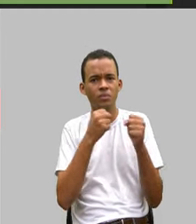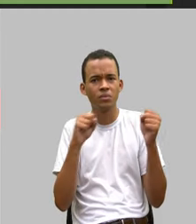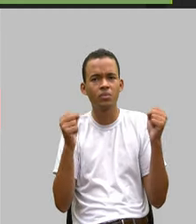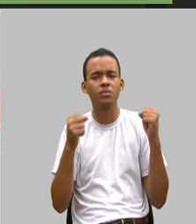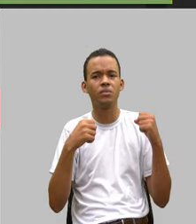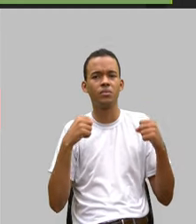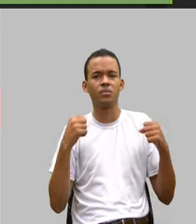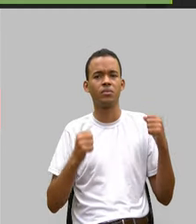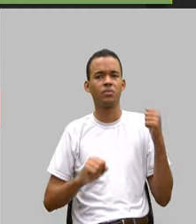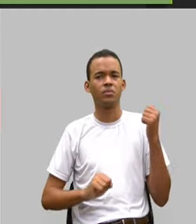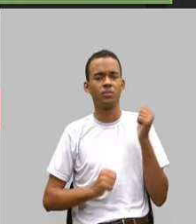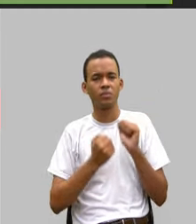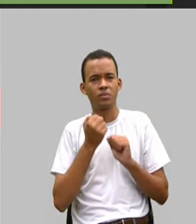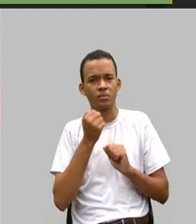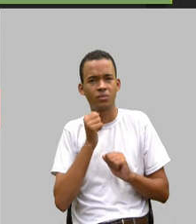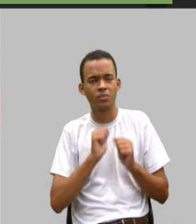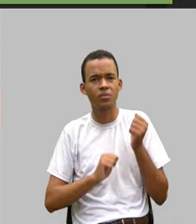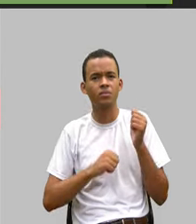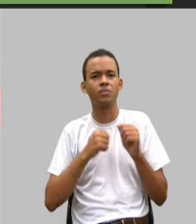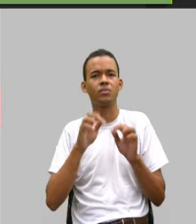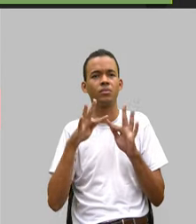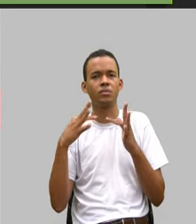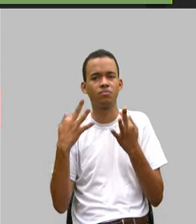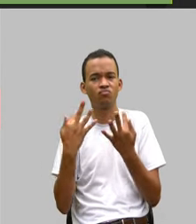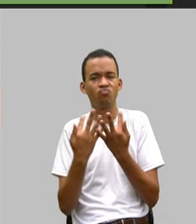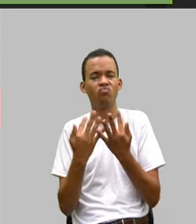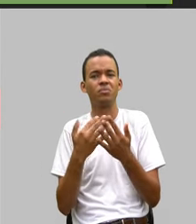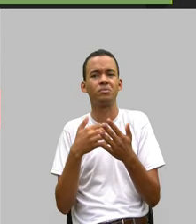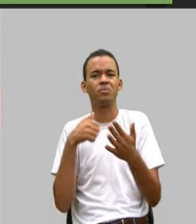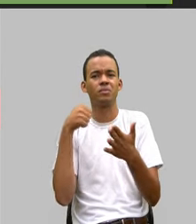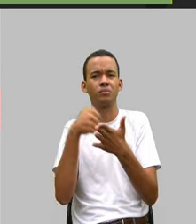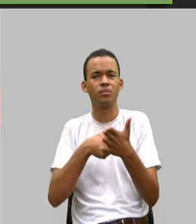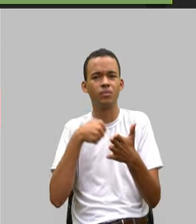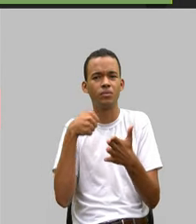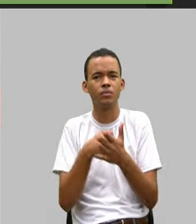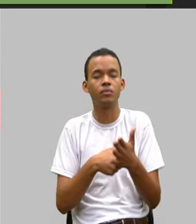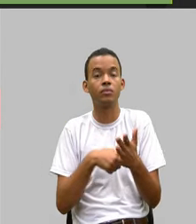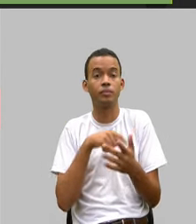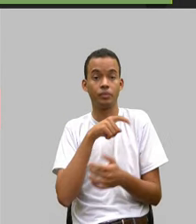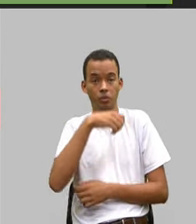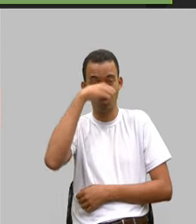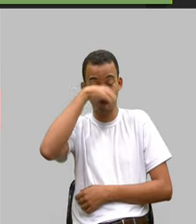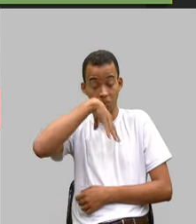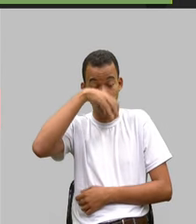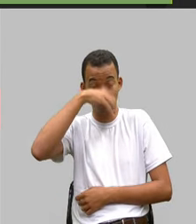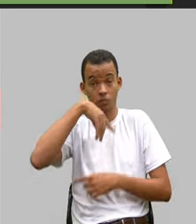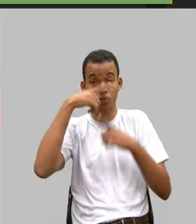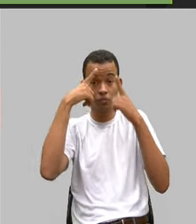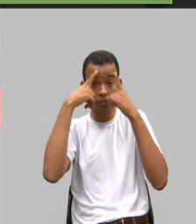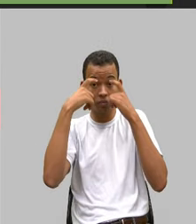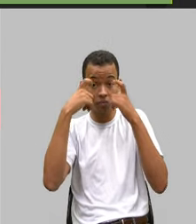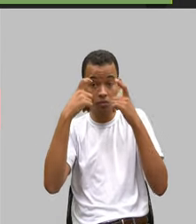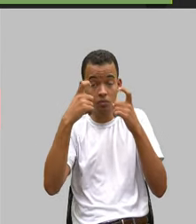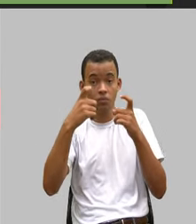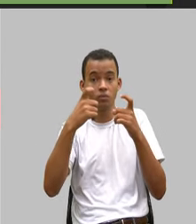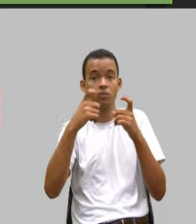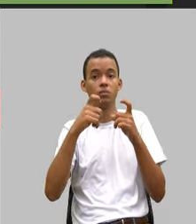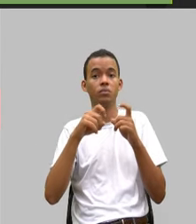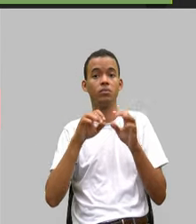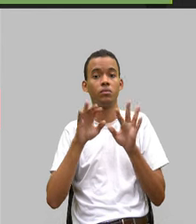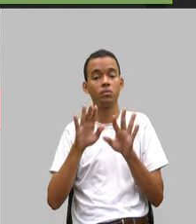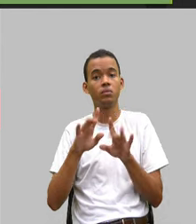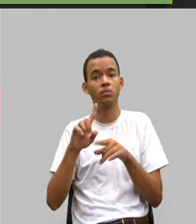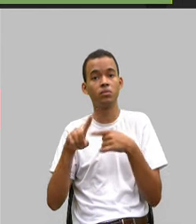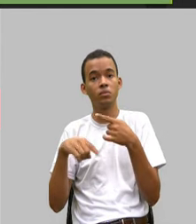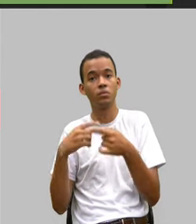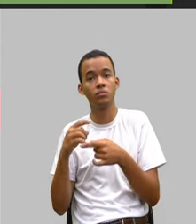agitado ele batia na família e então grau de agressividade dele era muito intenso e após utilizar